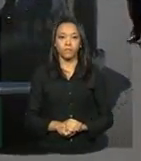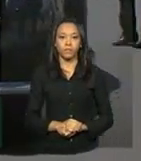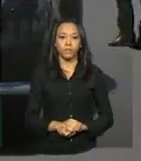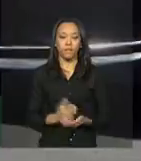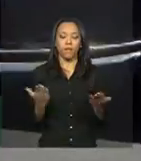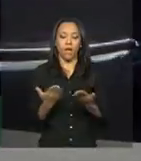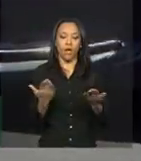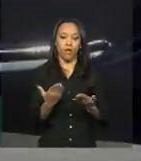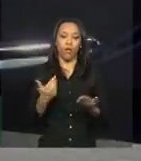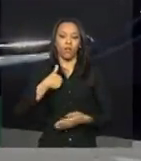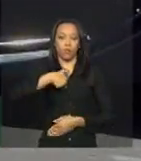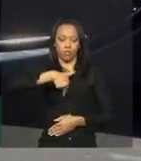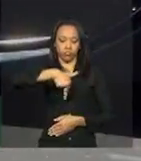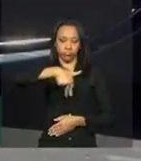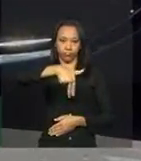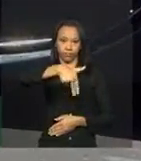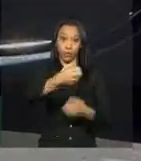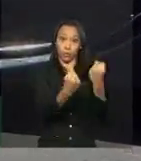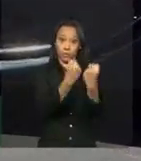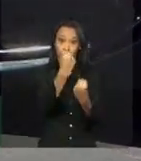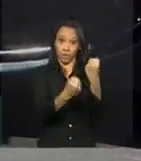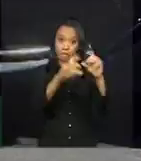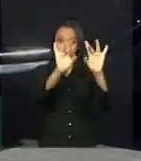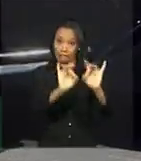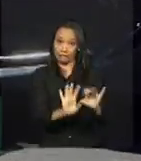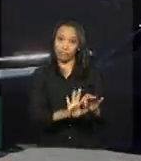Vai agora se dirigir ao Rolls-Royce presidencial.